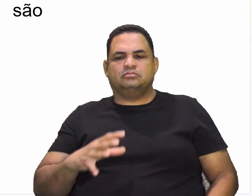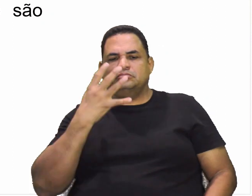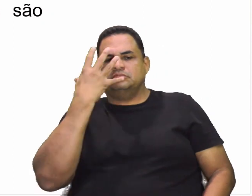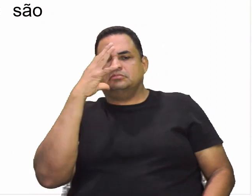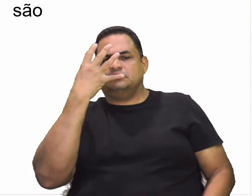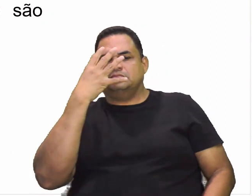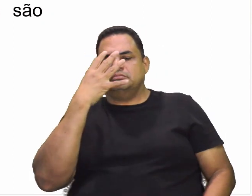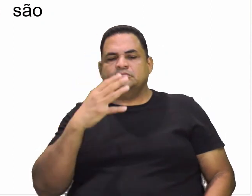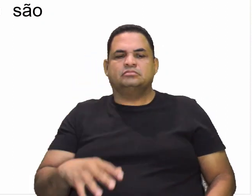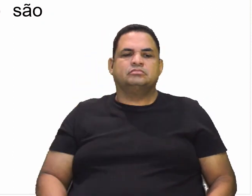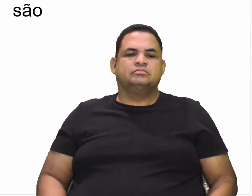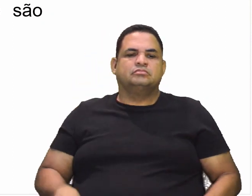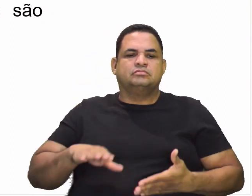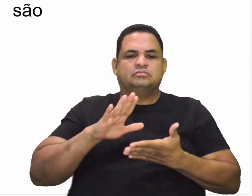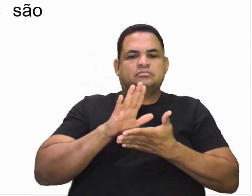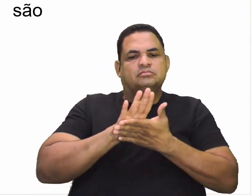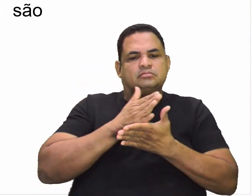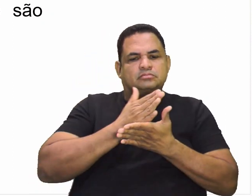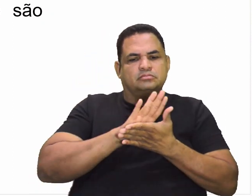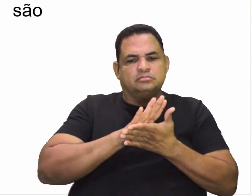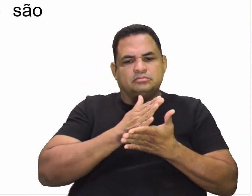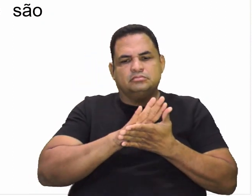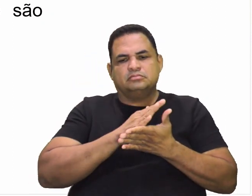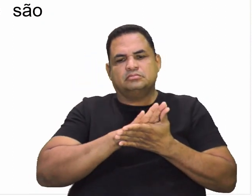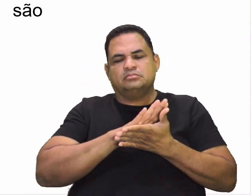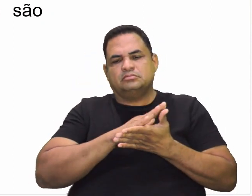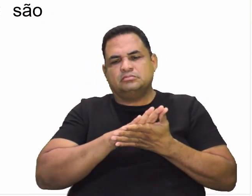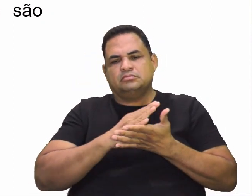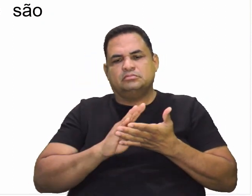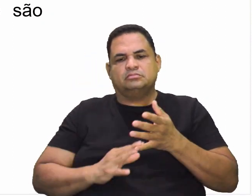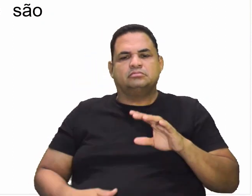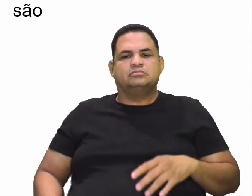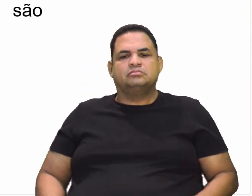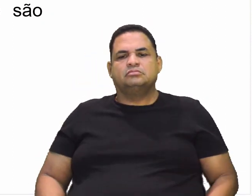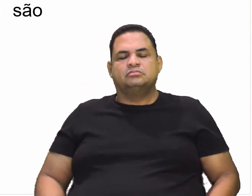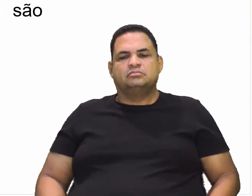O carnaval. O samba.